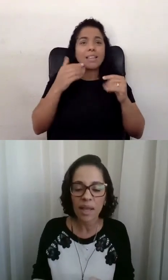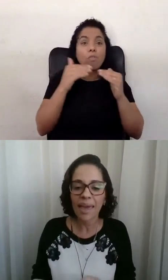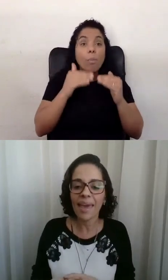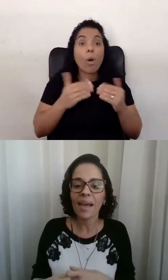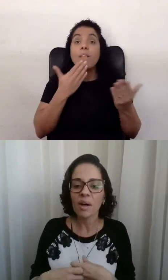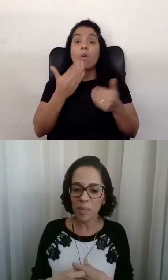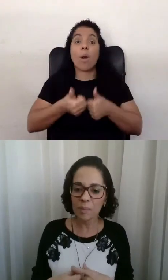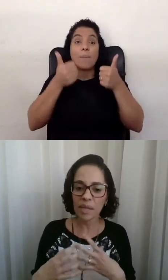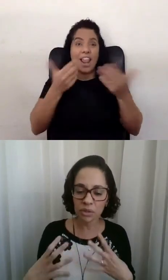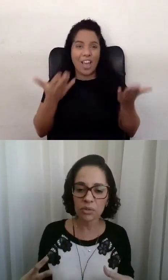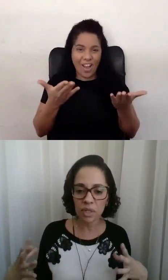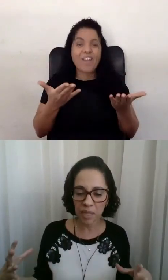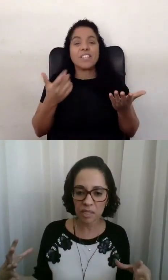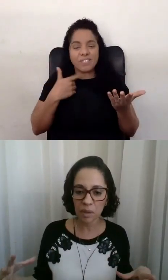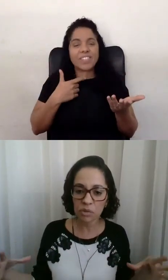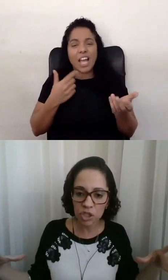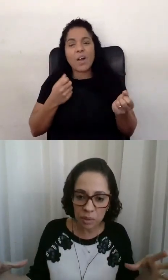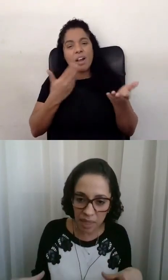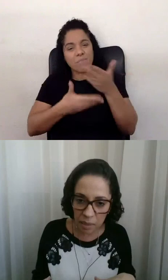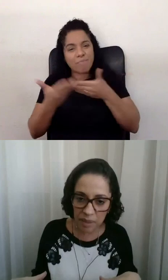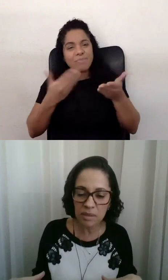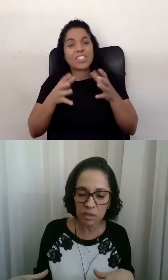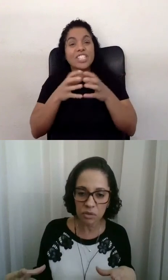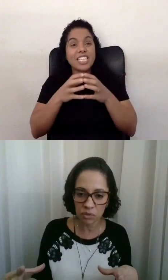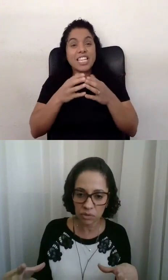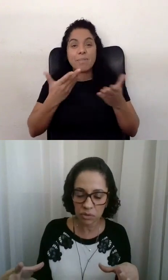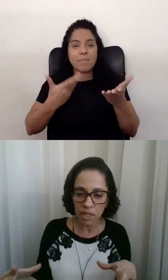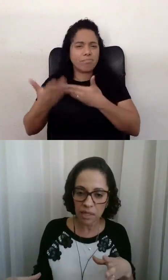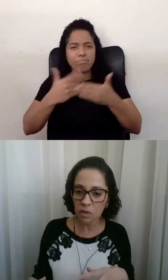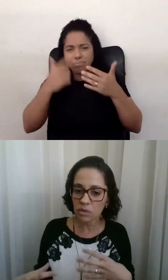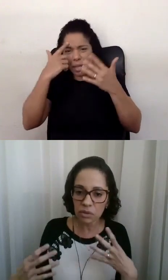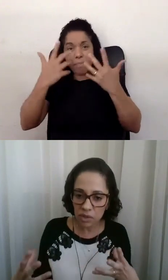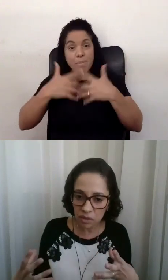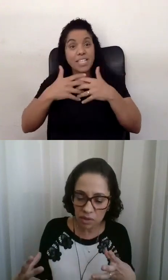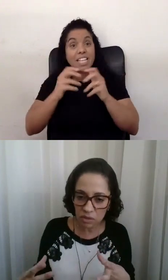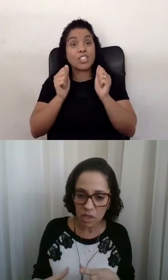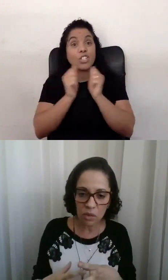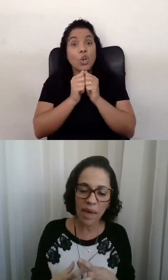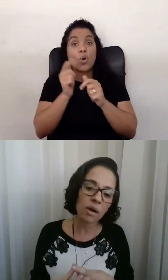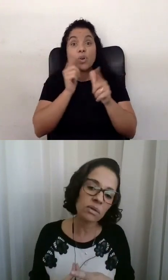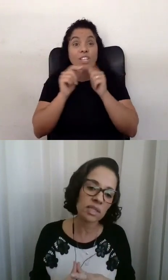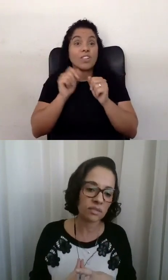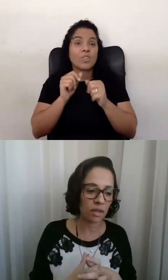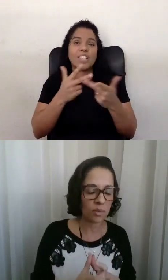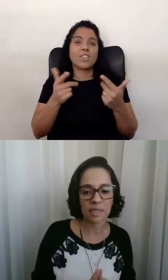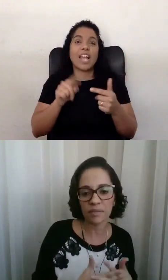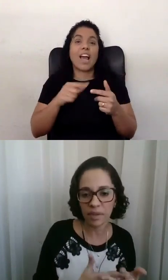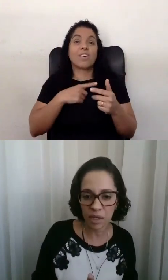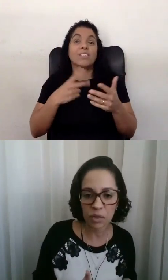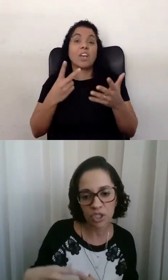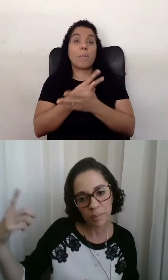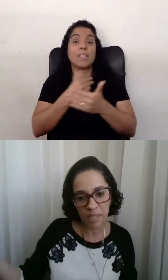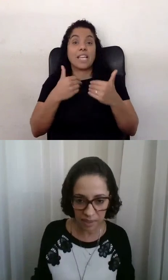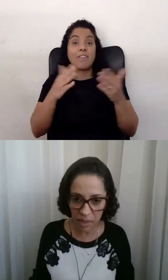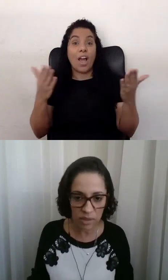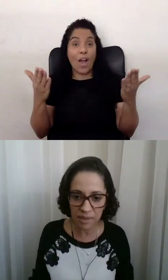termo? É uma abertura mesmo, é um time ali pensando junto e construindo isso. Não é algo que você vai começar a falar